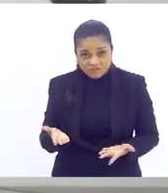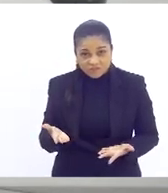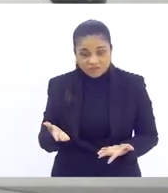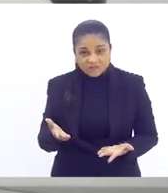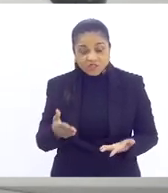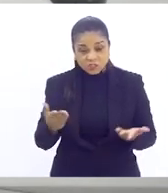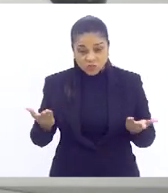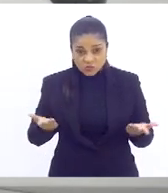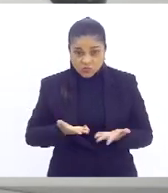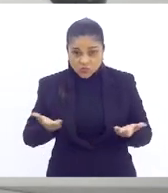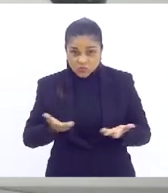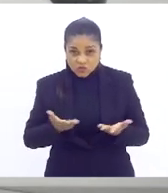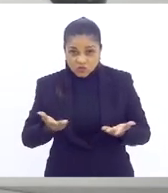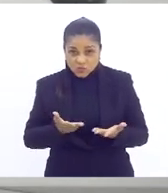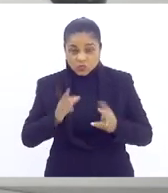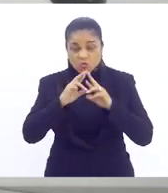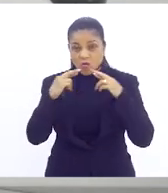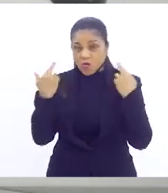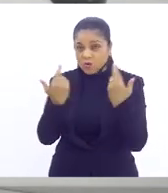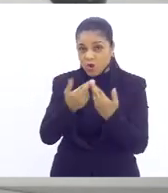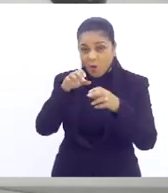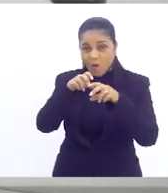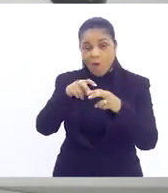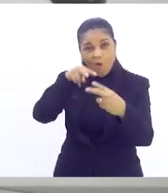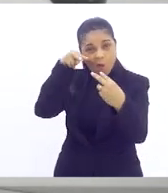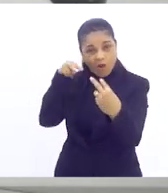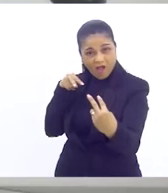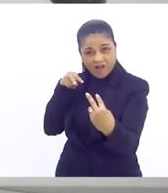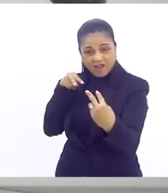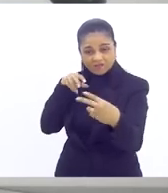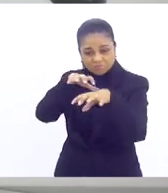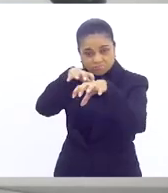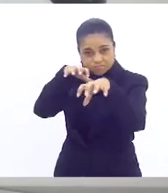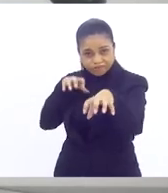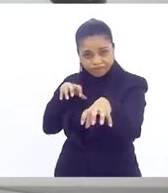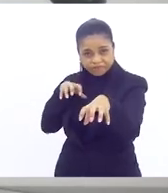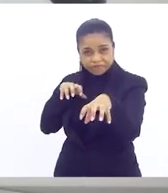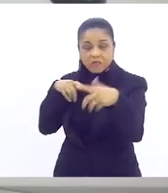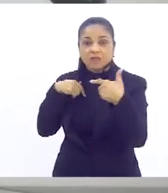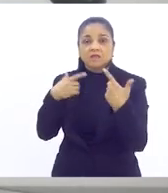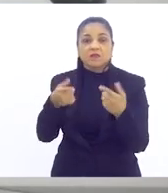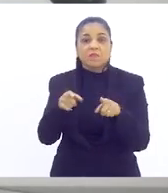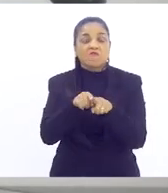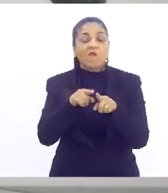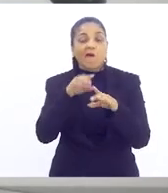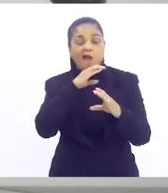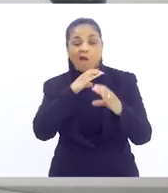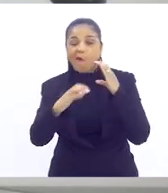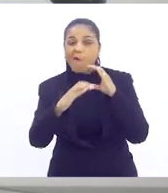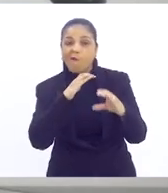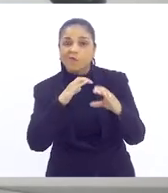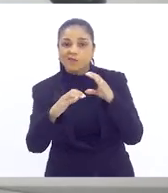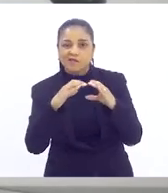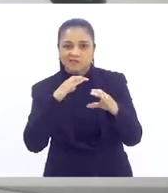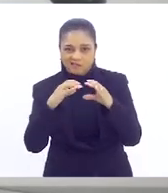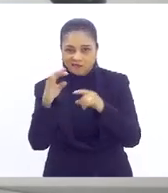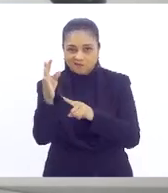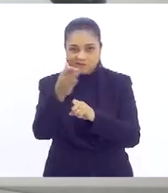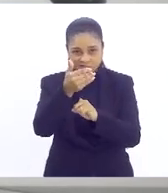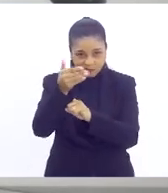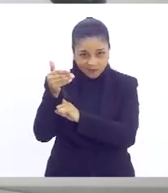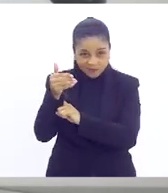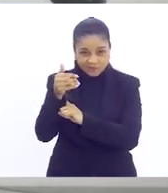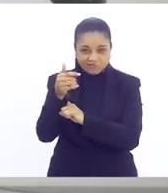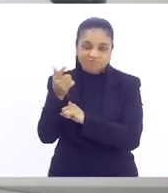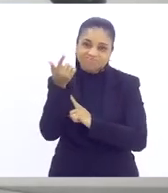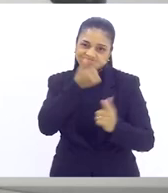se hoje a gente vai reuniões online a gente a gente tem que entender que foi a telecomunicações e lamentavelmente